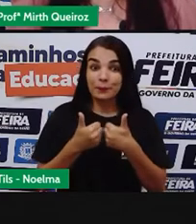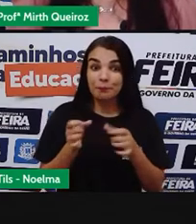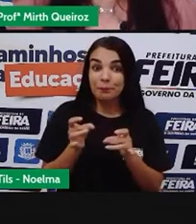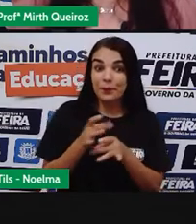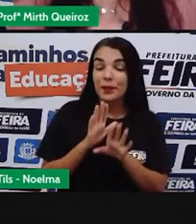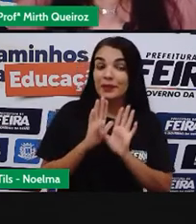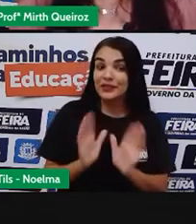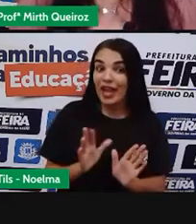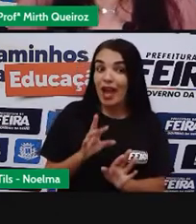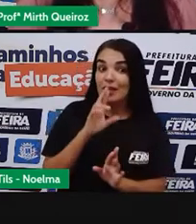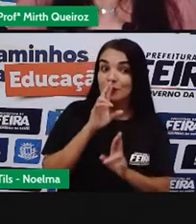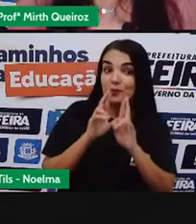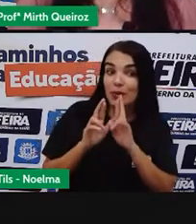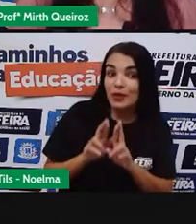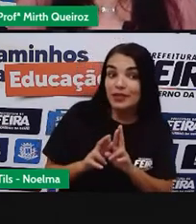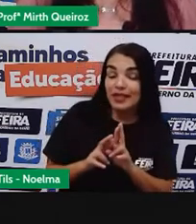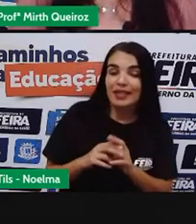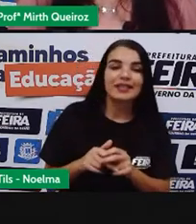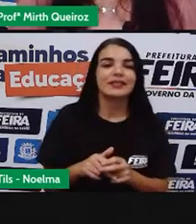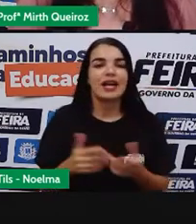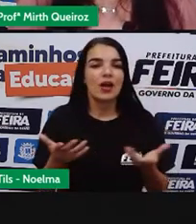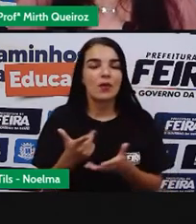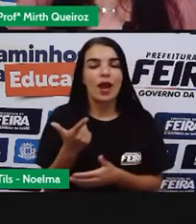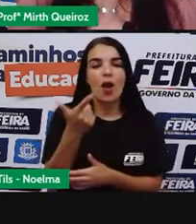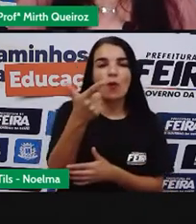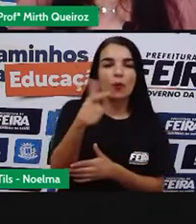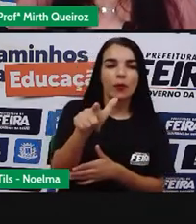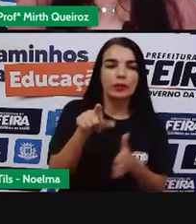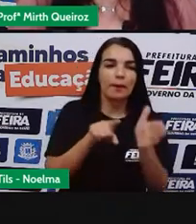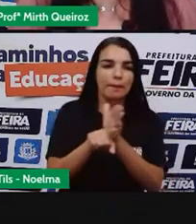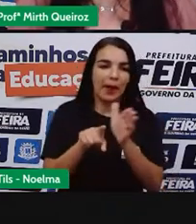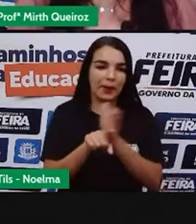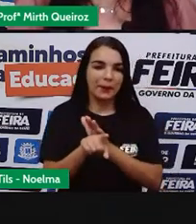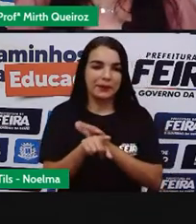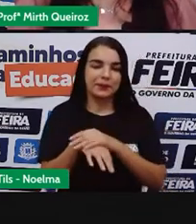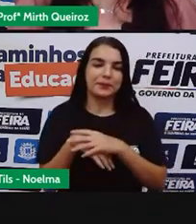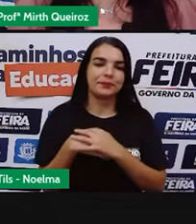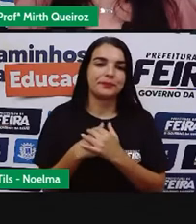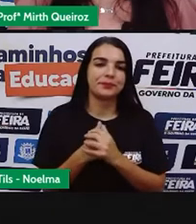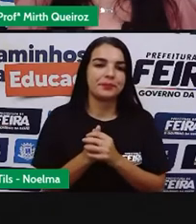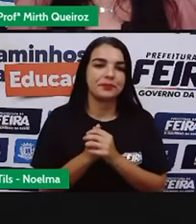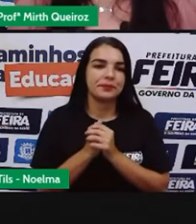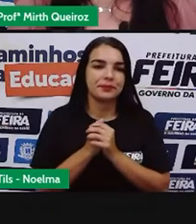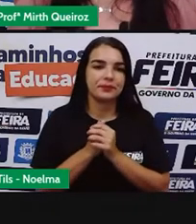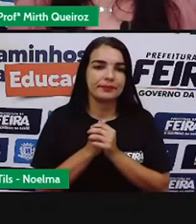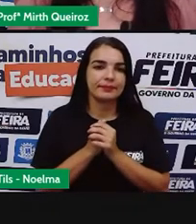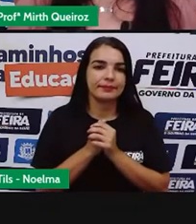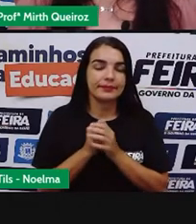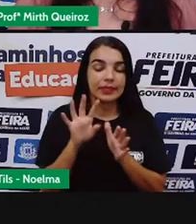Prontinho. E aí, responderam? Vamos para a próxima questão.